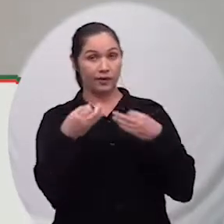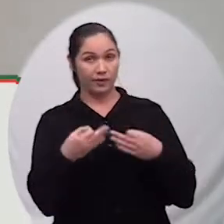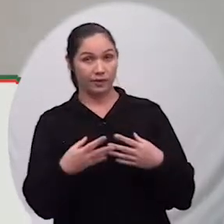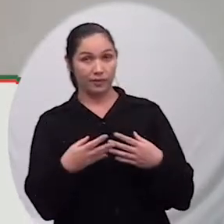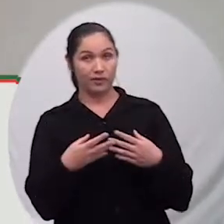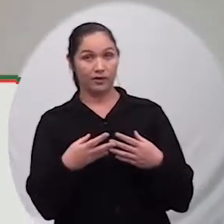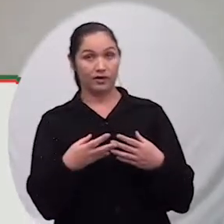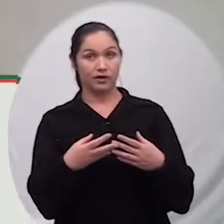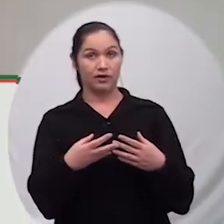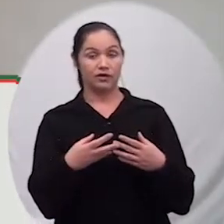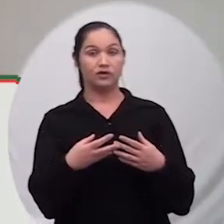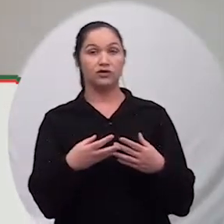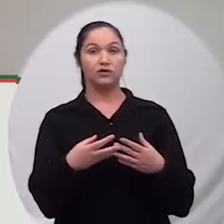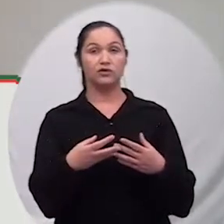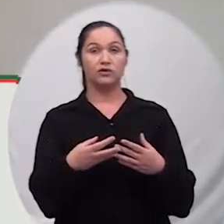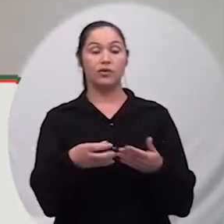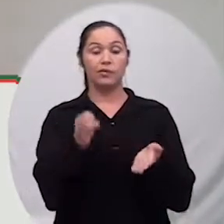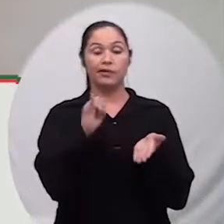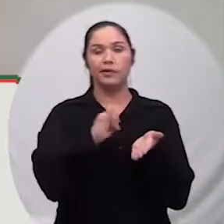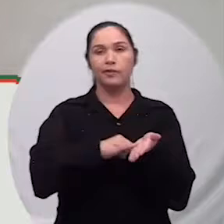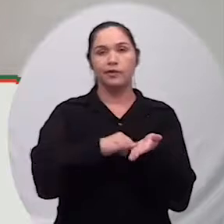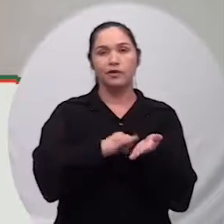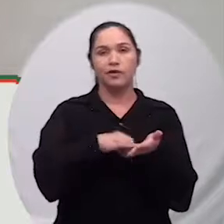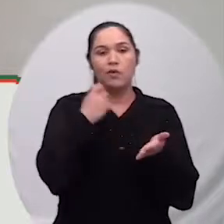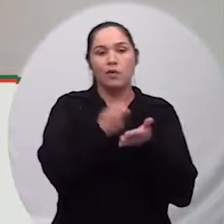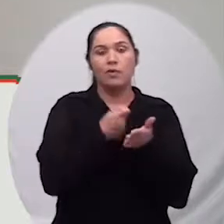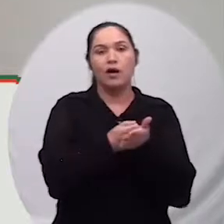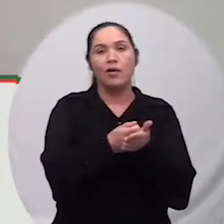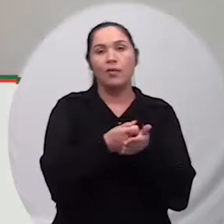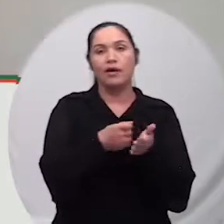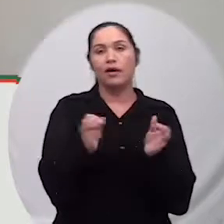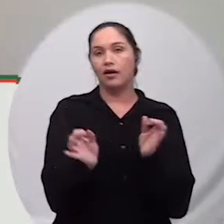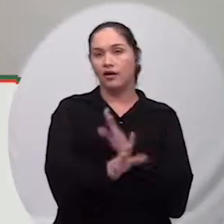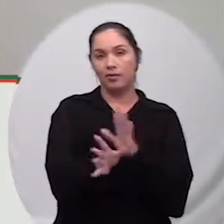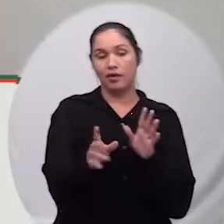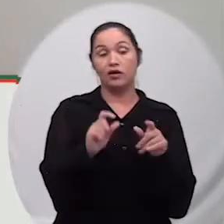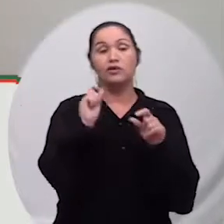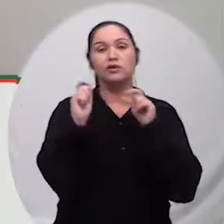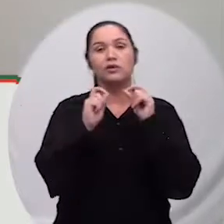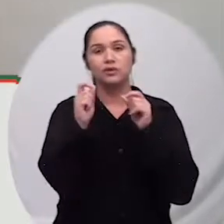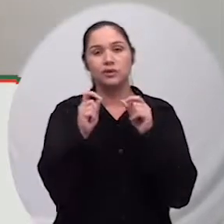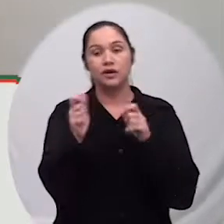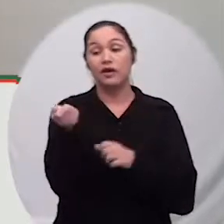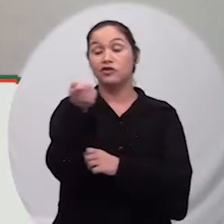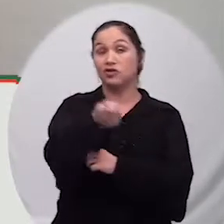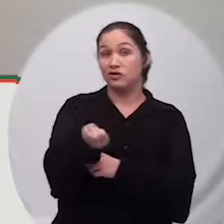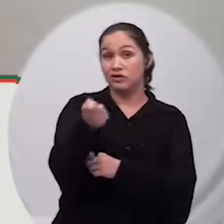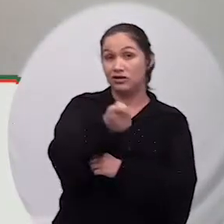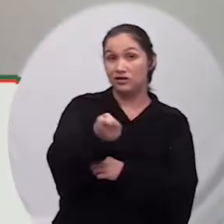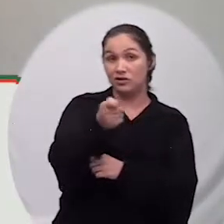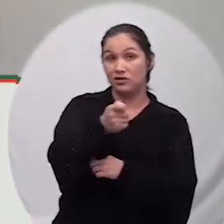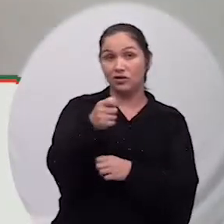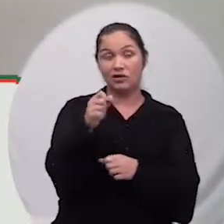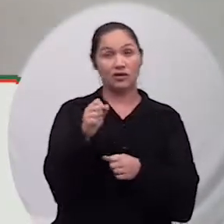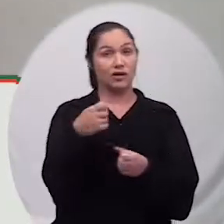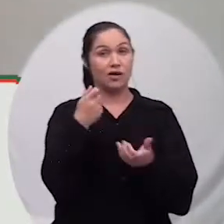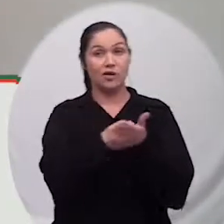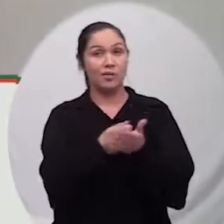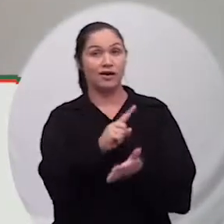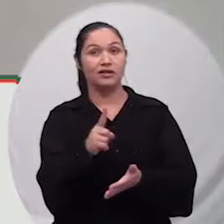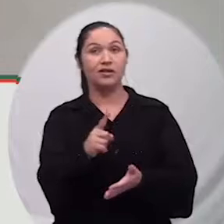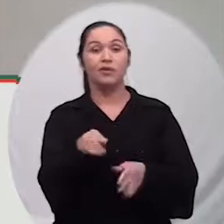IPTU de imóveis de propriedade dos centros comunitários, associações de moradores, de classe e